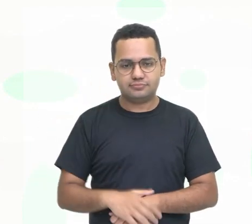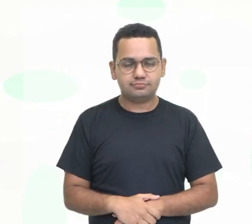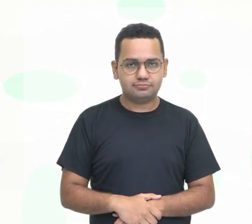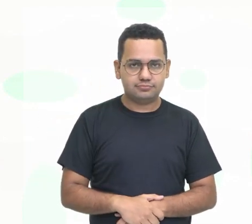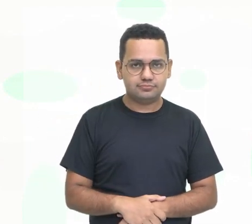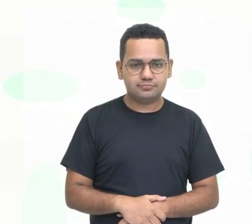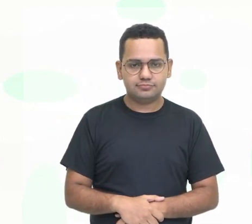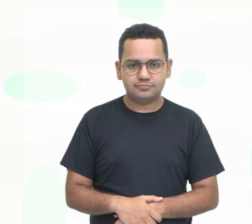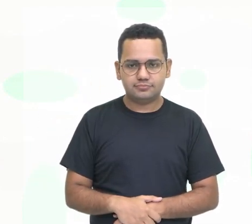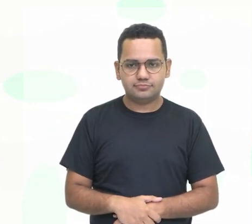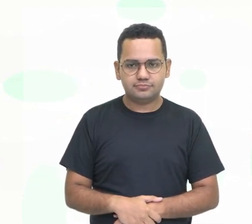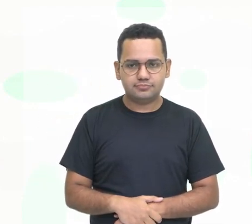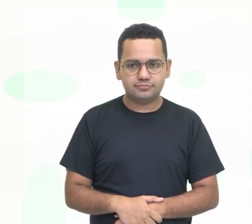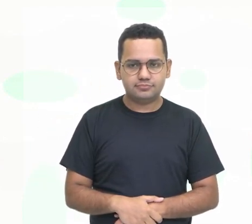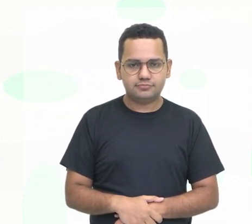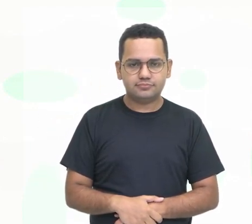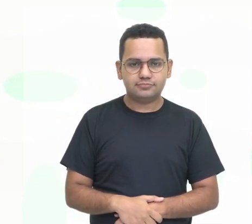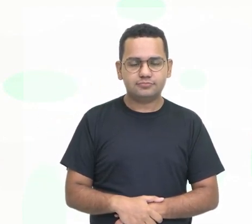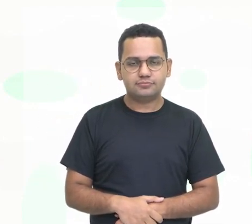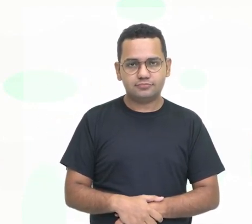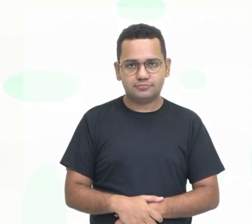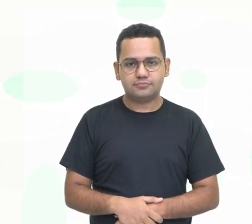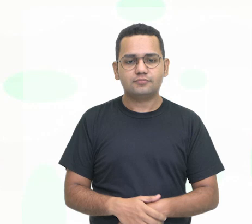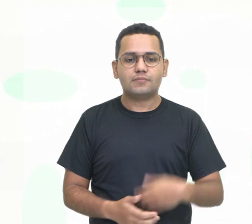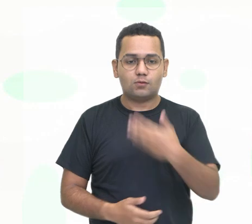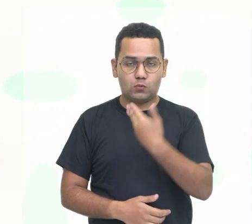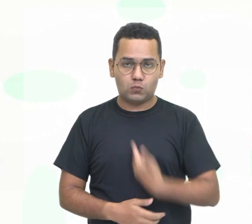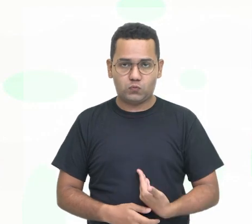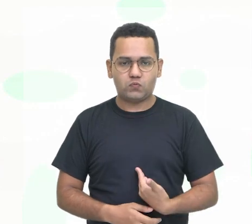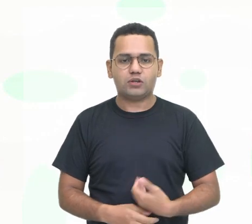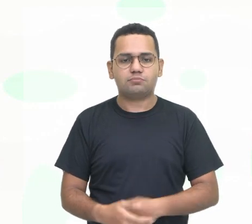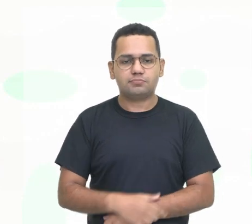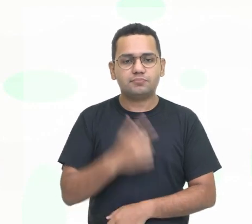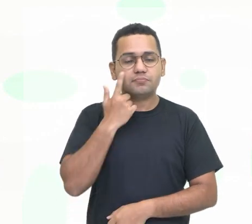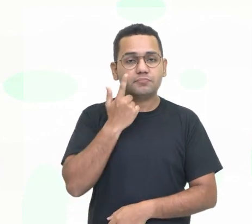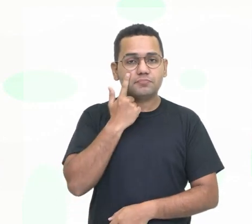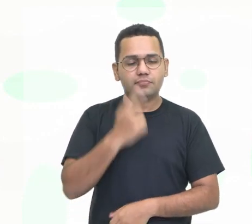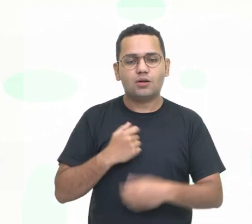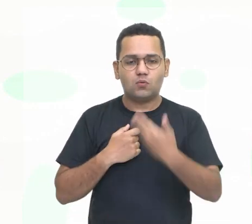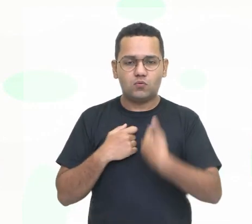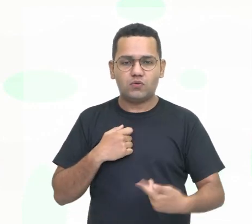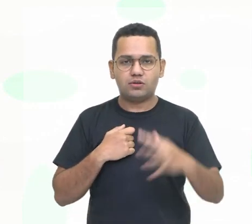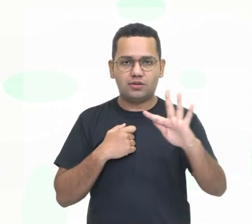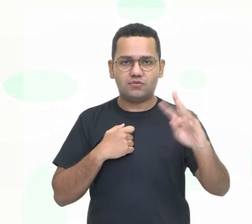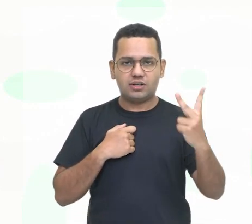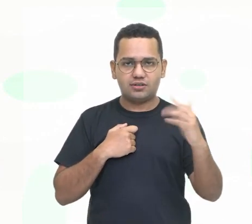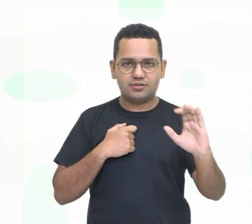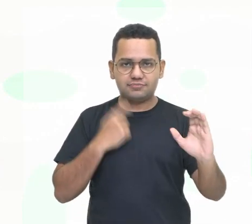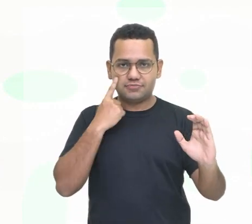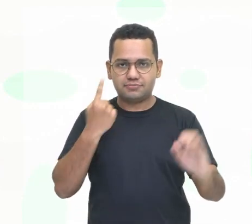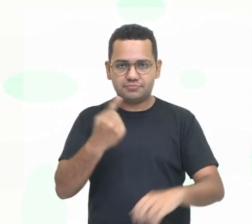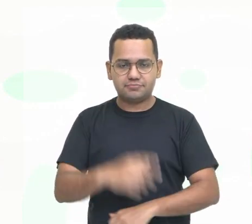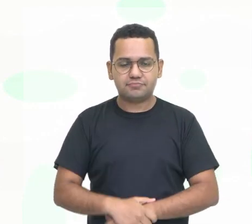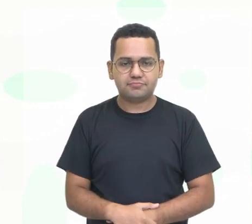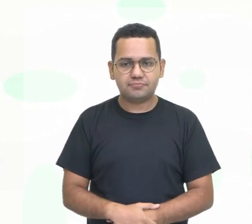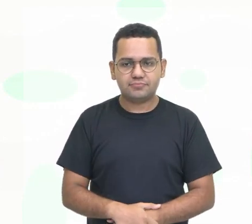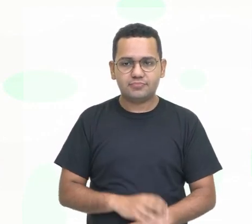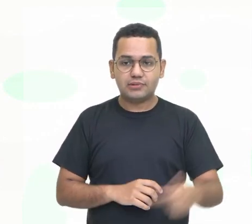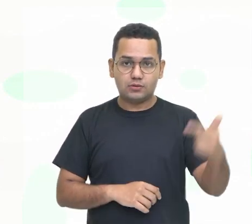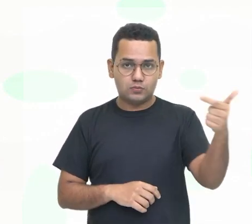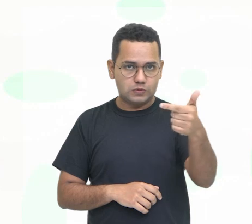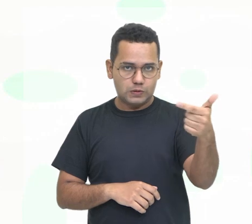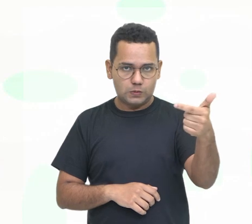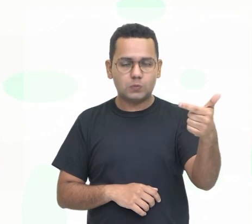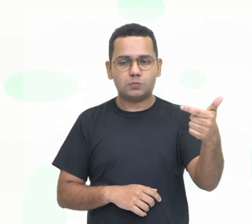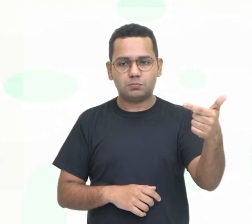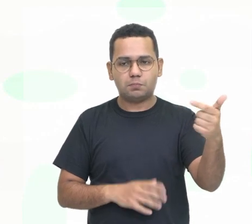para verificarmos o quê? O governo do Fernando Henrique Cardoso já o quê? No seu segundo mandato. Tá? Primeiro